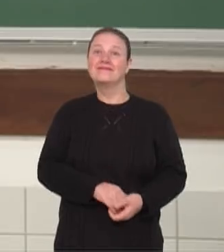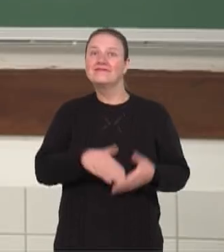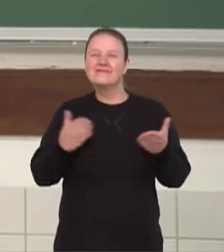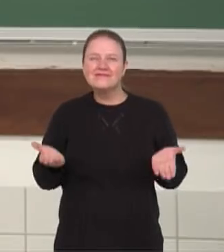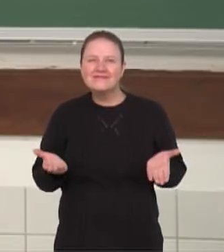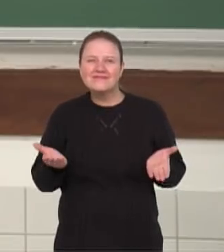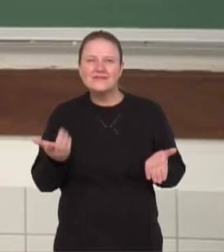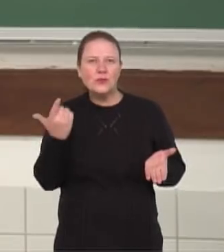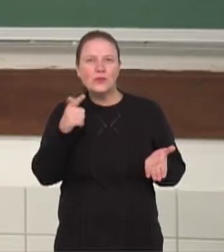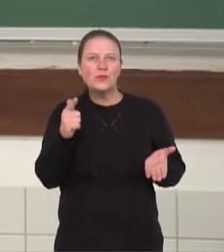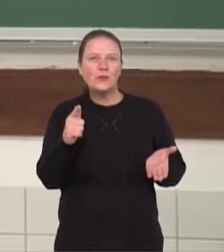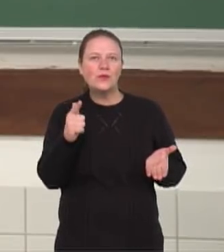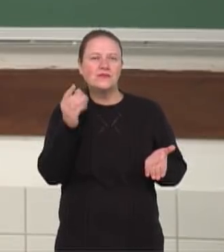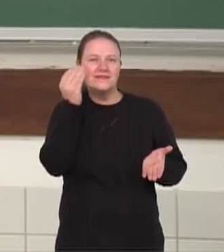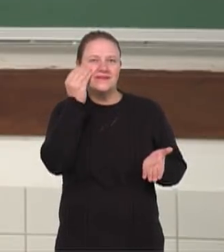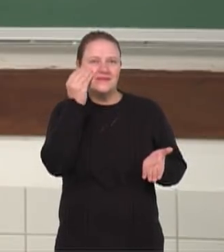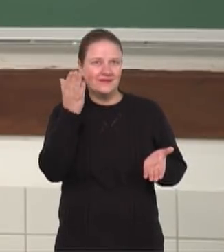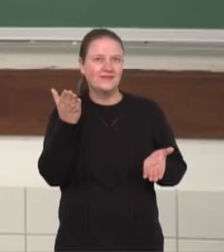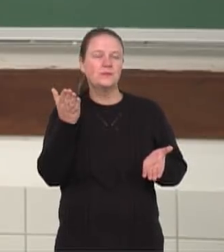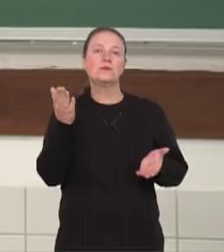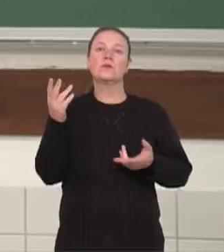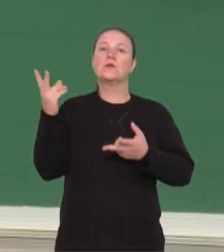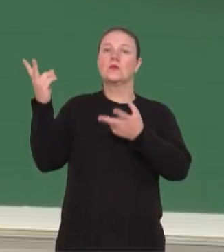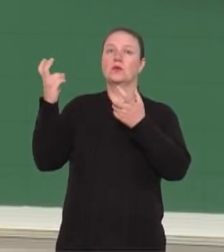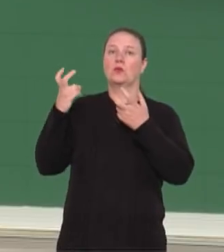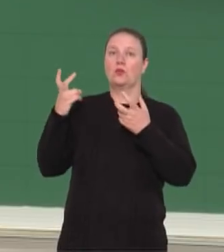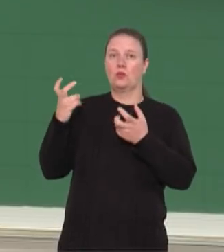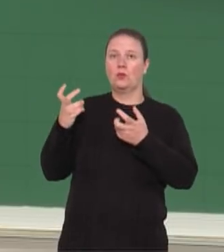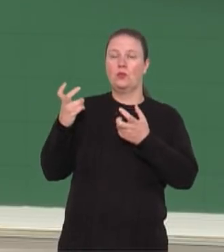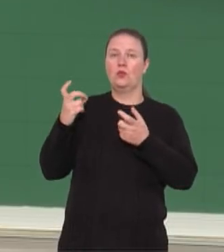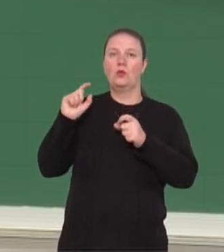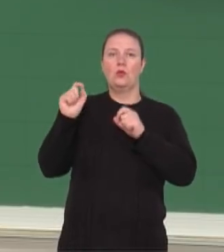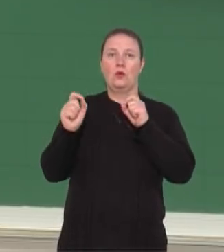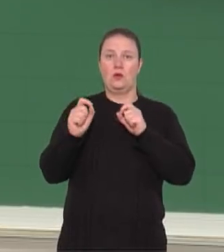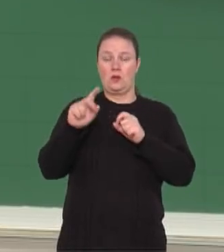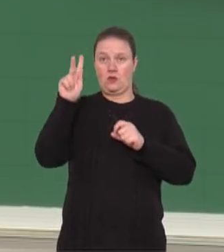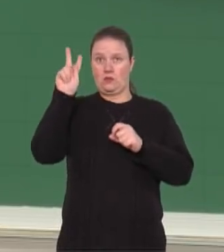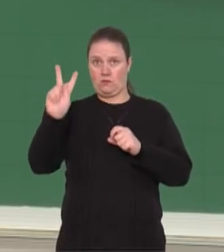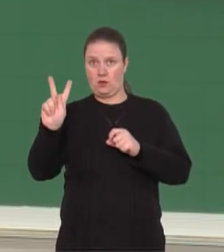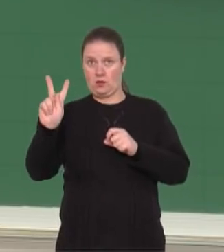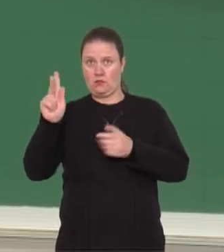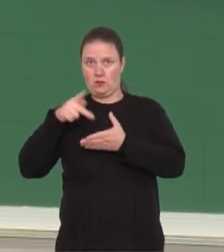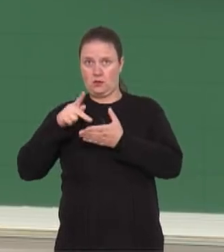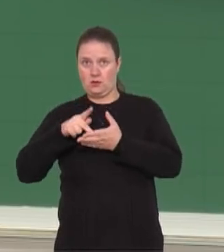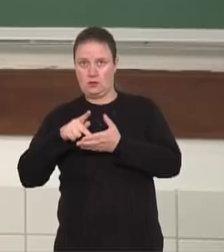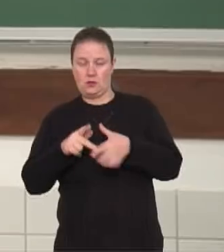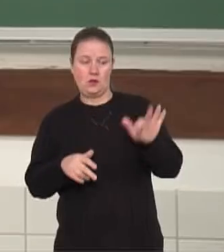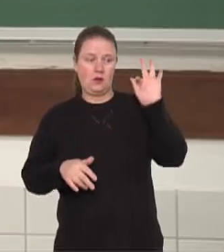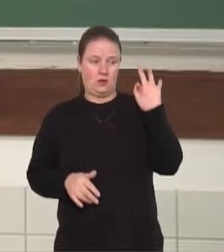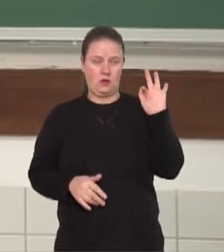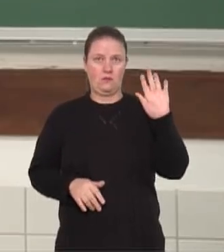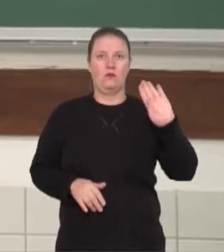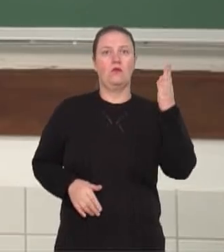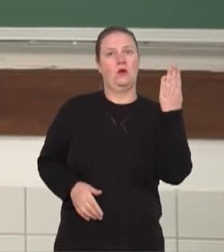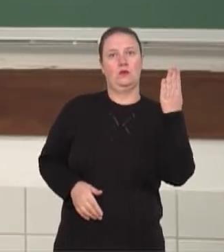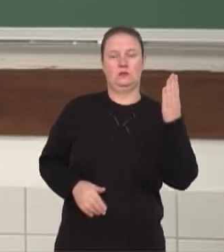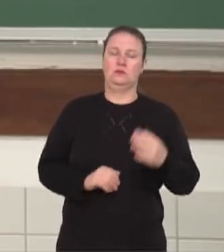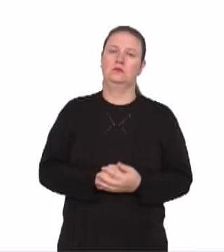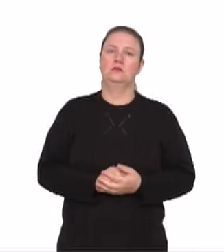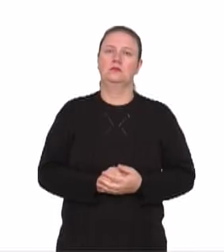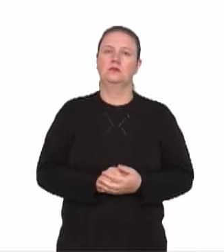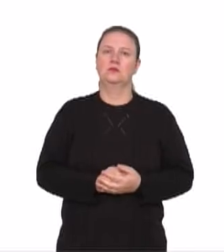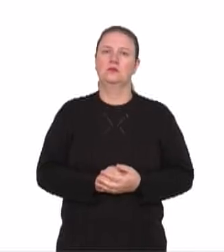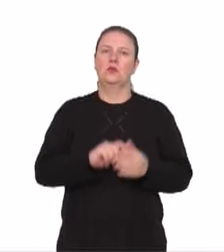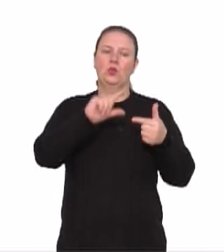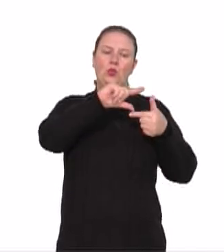Vamos para mais um teste, então, pessoal? Vou pedir para vocês, então, agora marcar verdadeiro ou falso. A charge é um